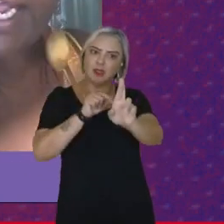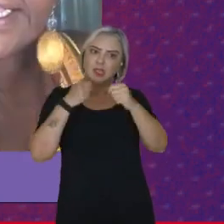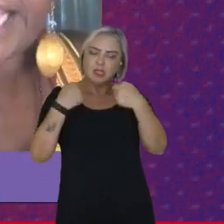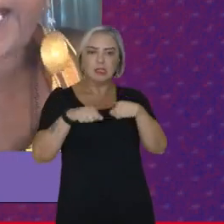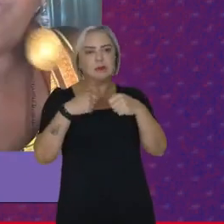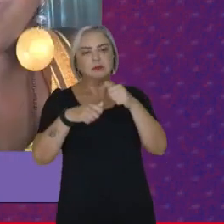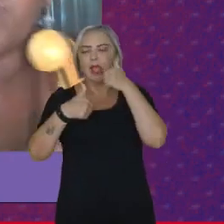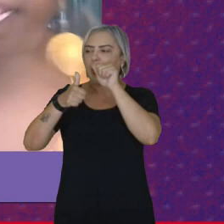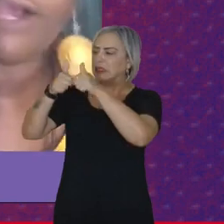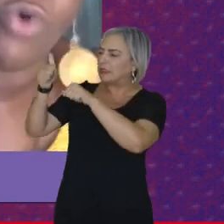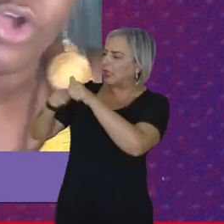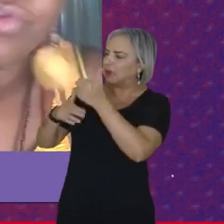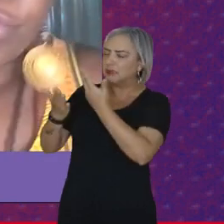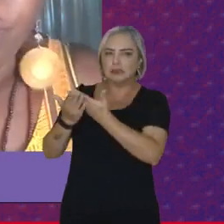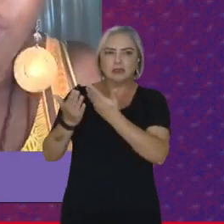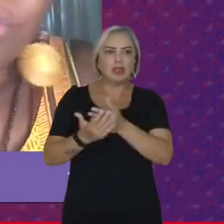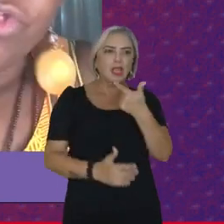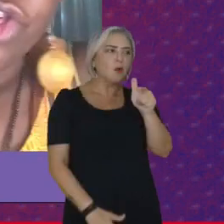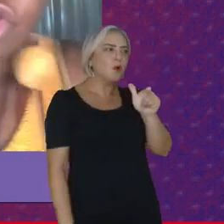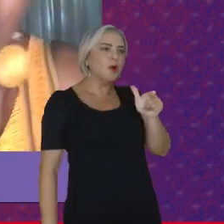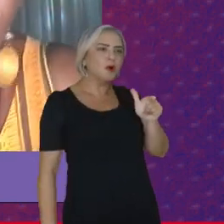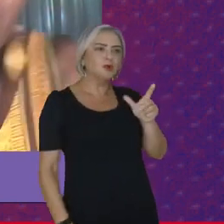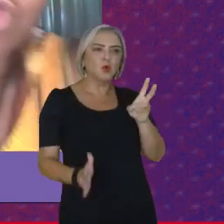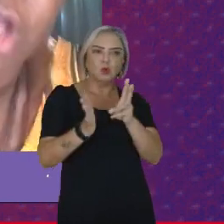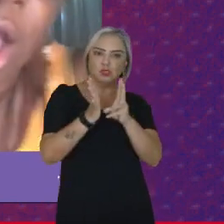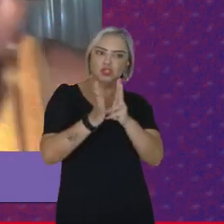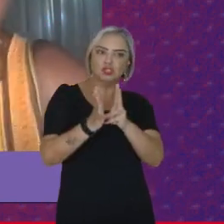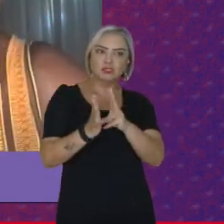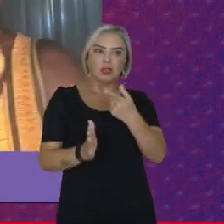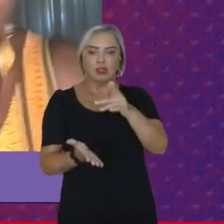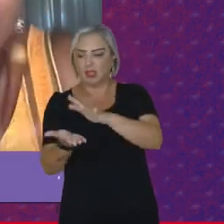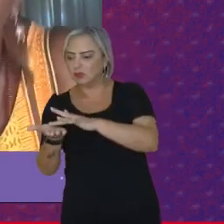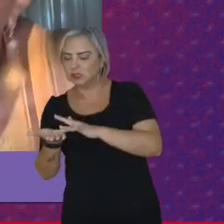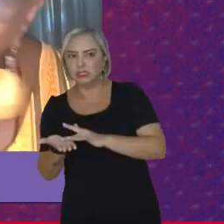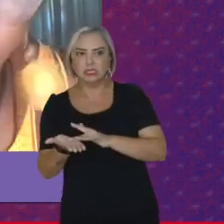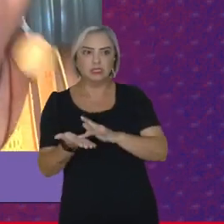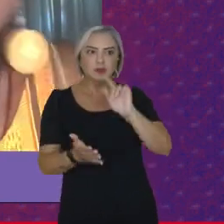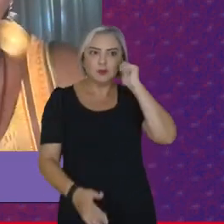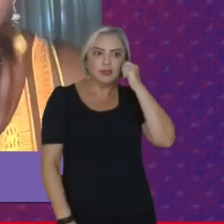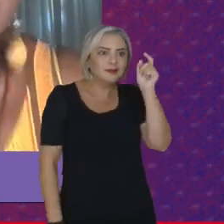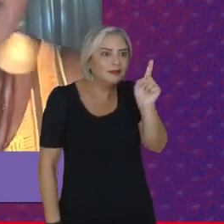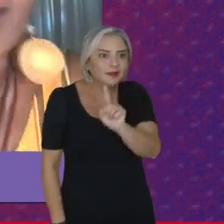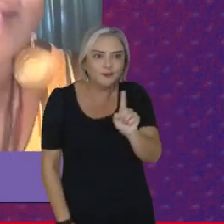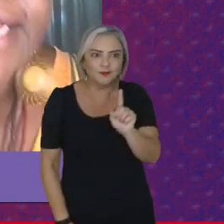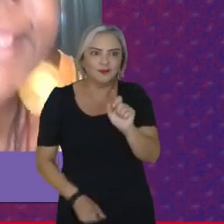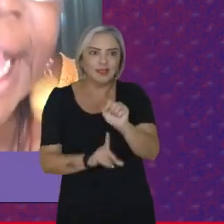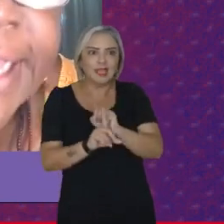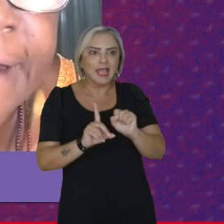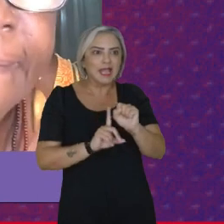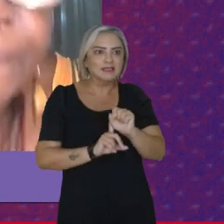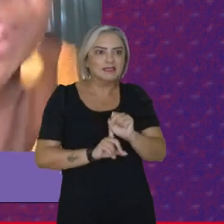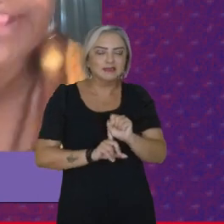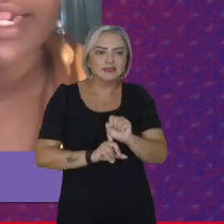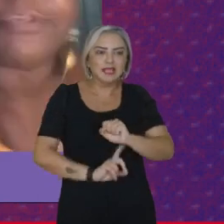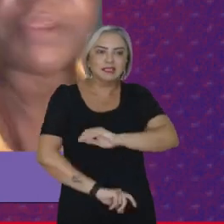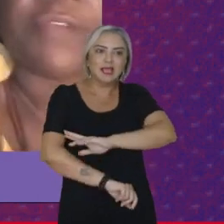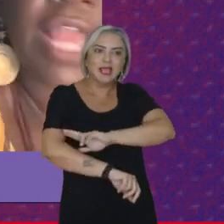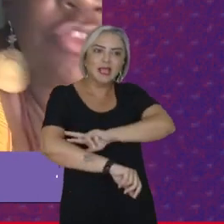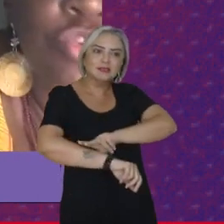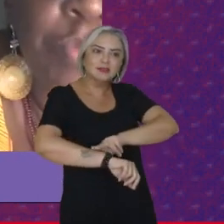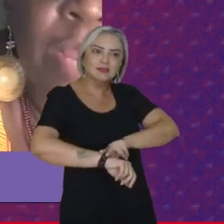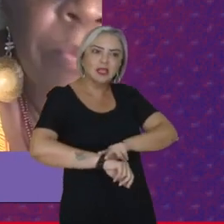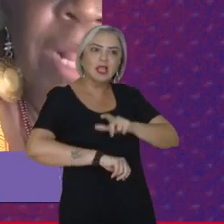ser analisado, estudado é o outro. É o indígena, é o cigano, é o negro. Não, a sociedade está racializada e